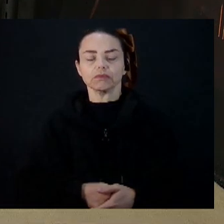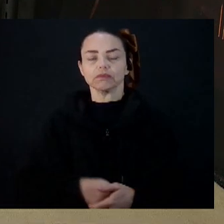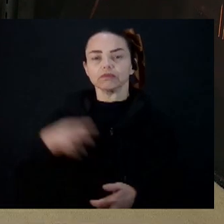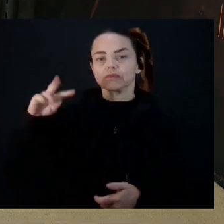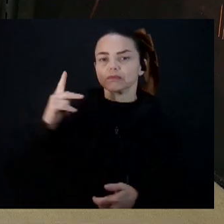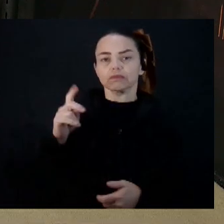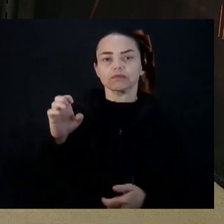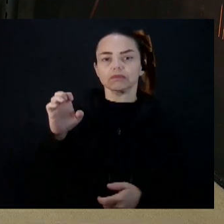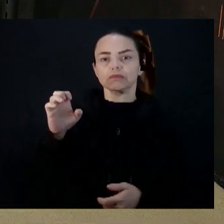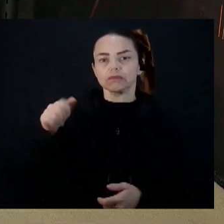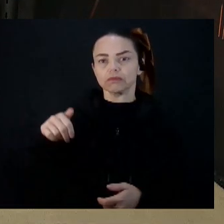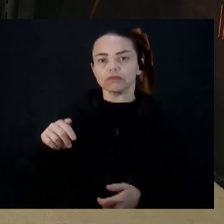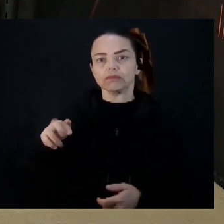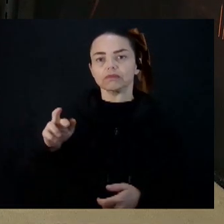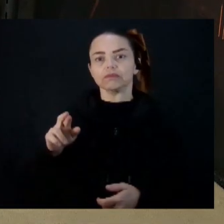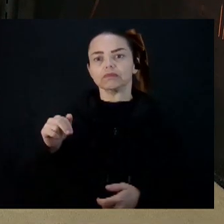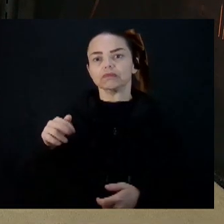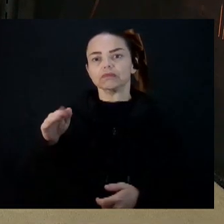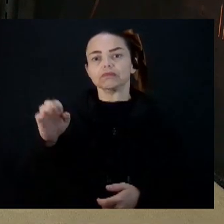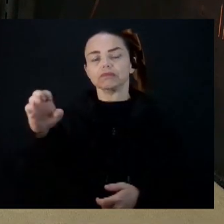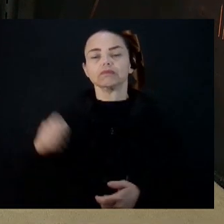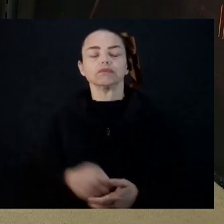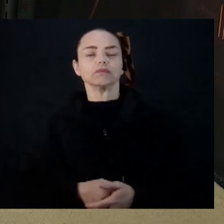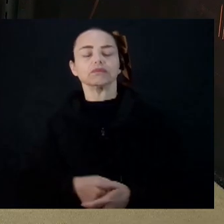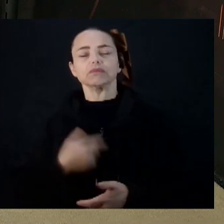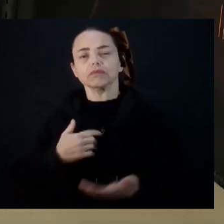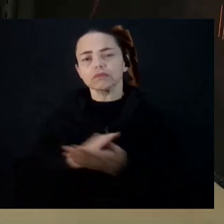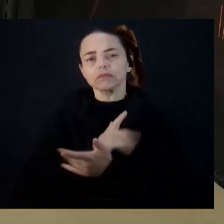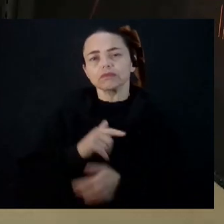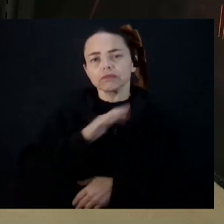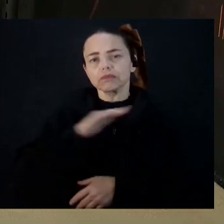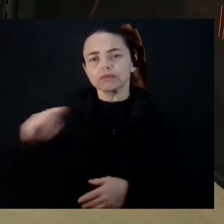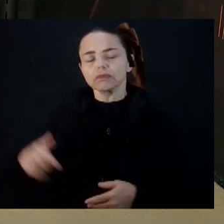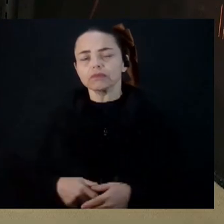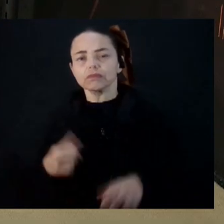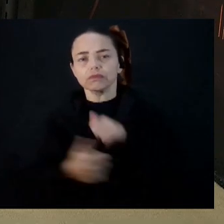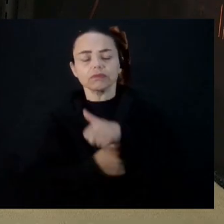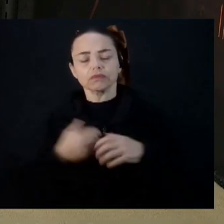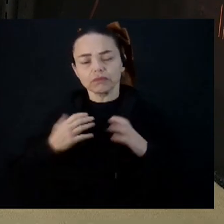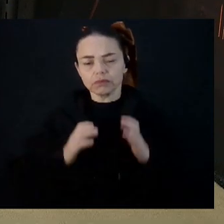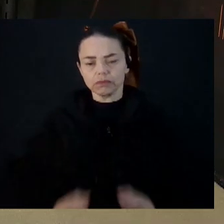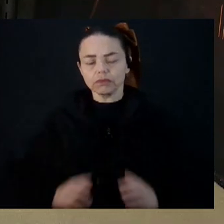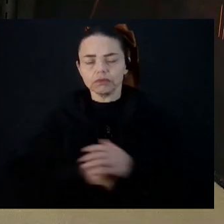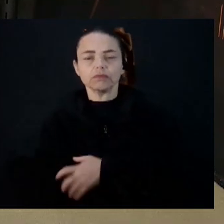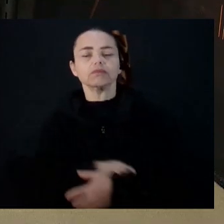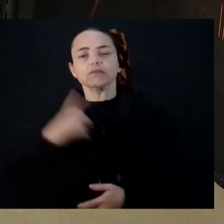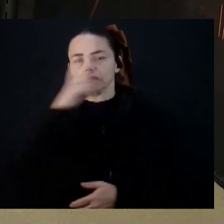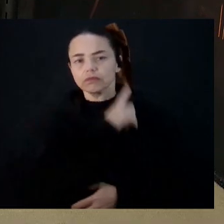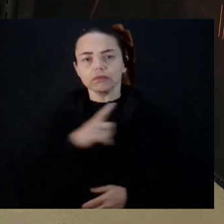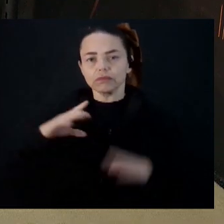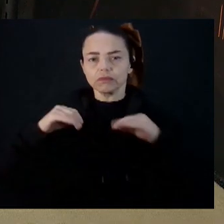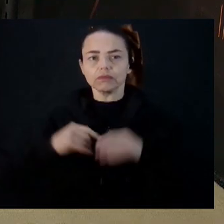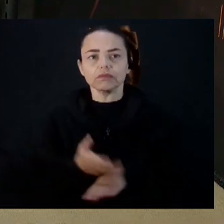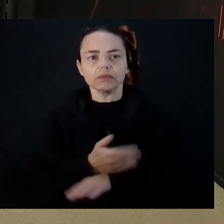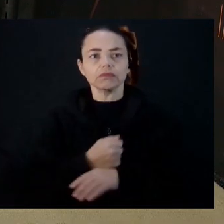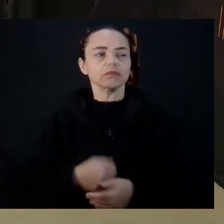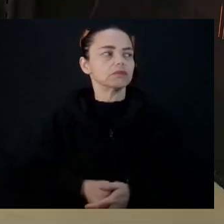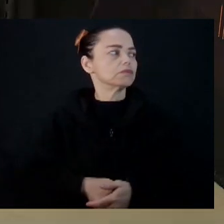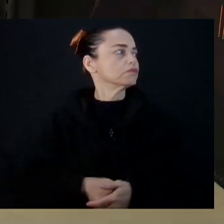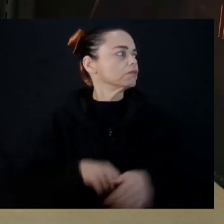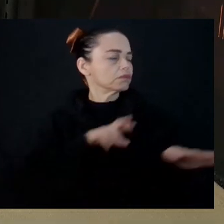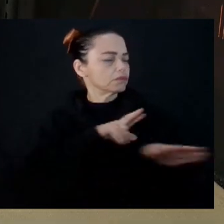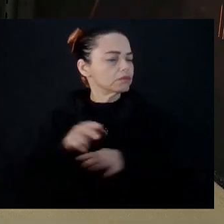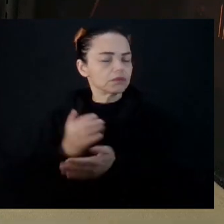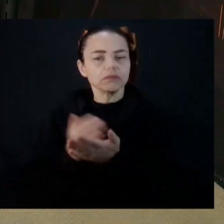Jardim Proença. Vamos lá, Henrique. Algumas crianças mudam de comportamento só no domingo à noite, antes da semana começar. Isso pode